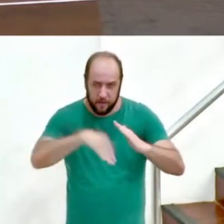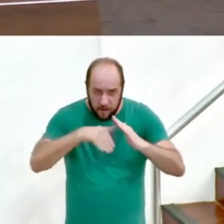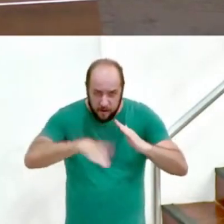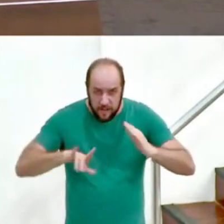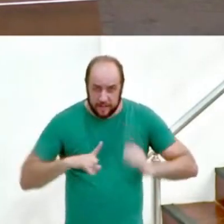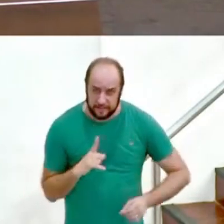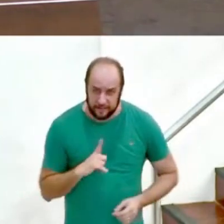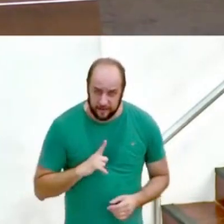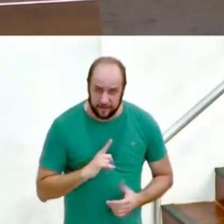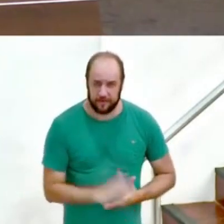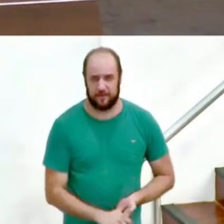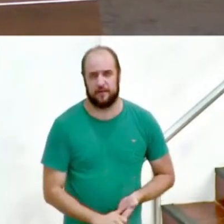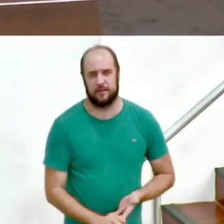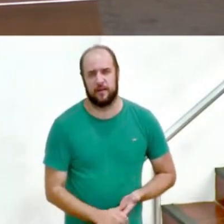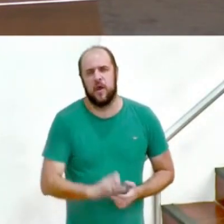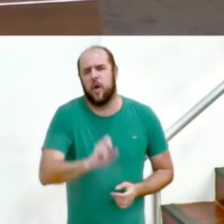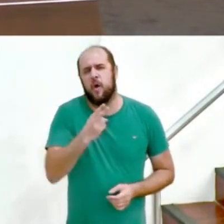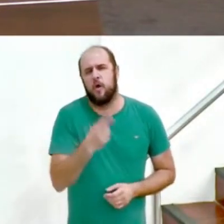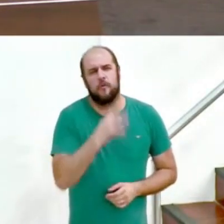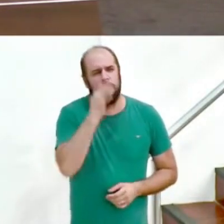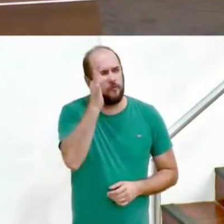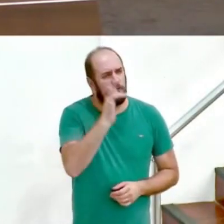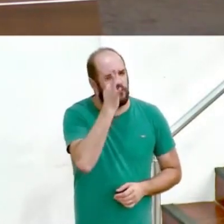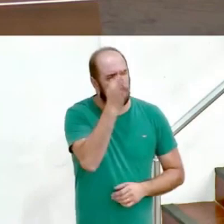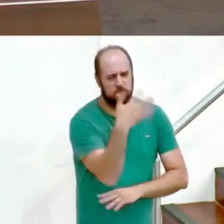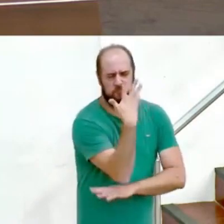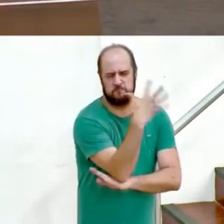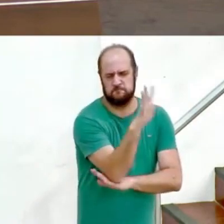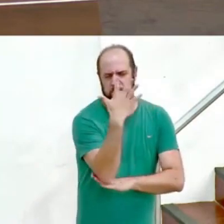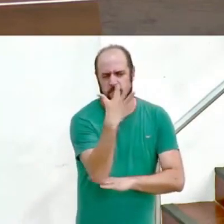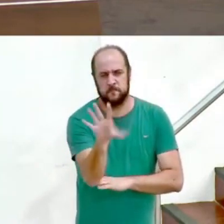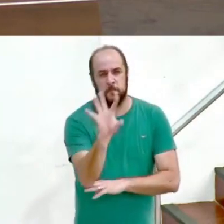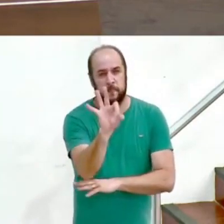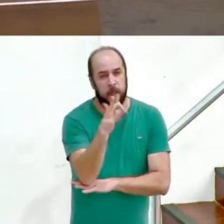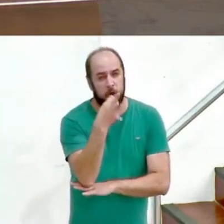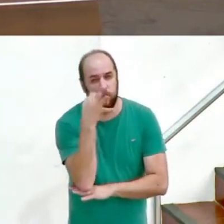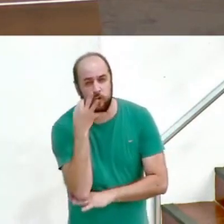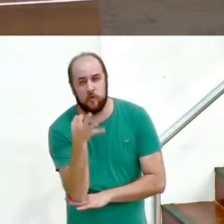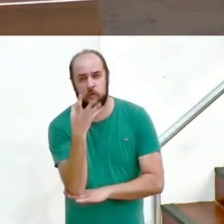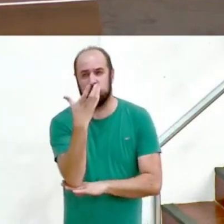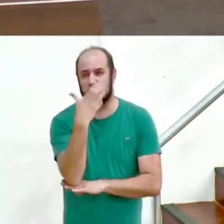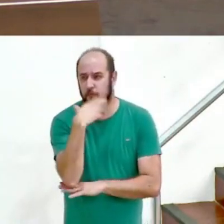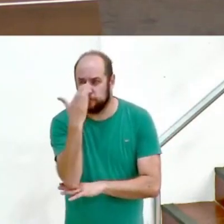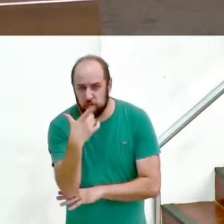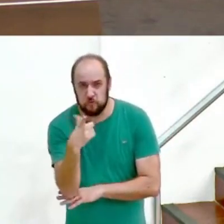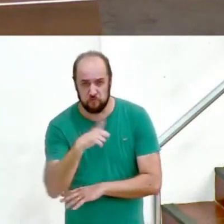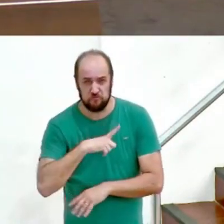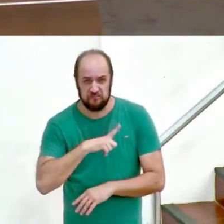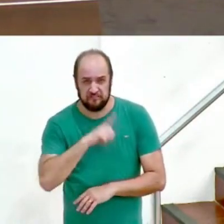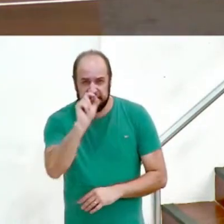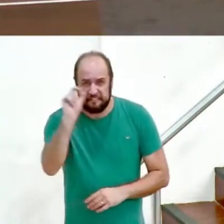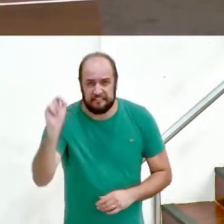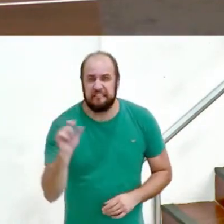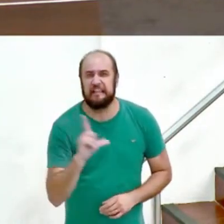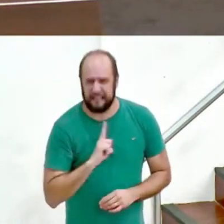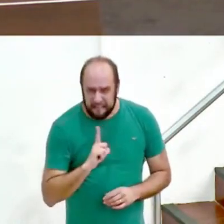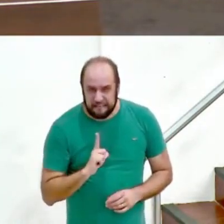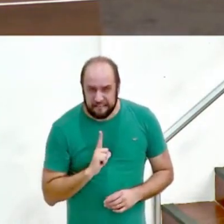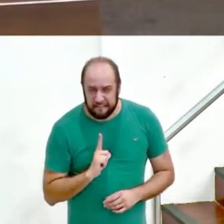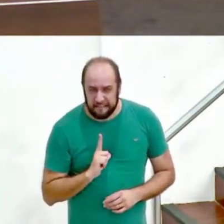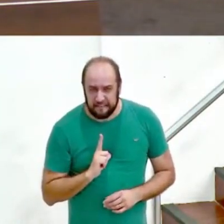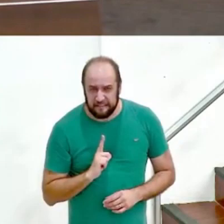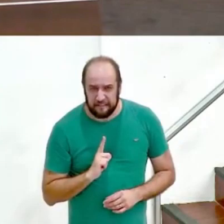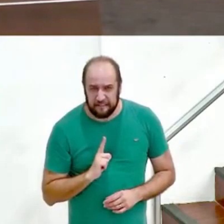a videira, a figueira, a romanceira e a oliveira não têm dado os seus